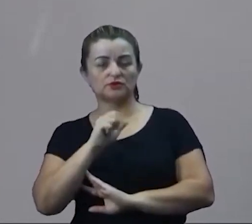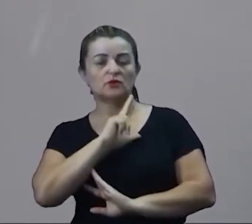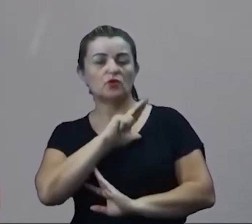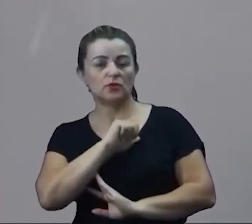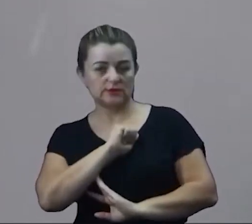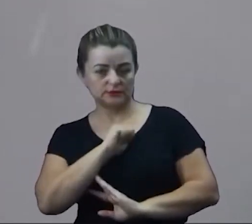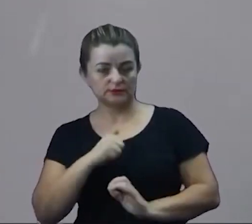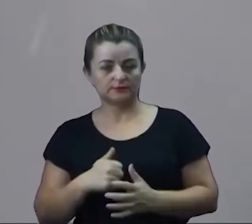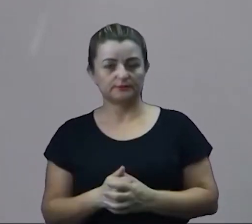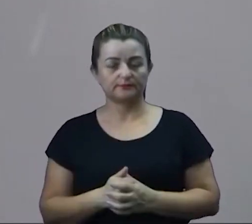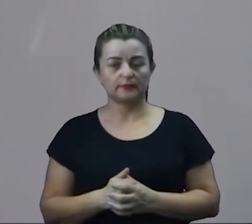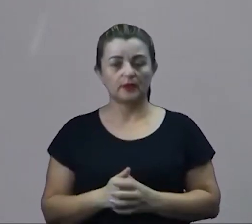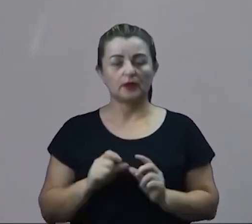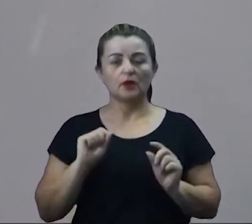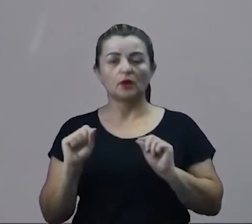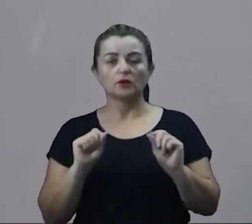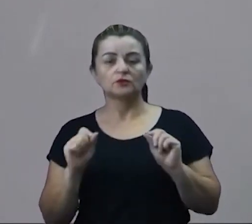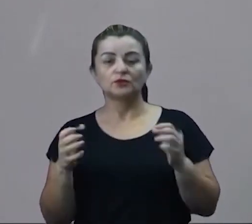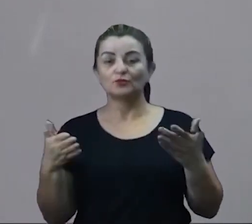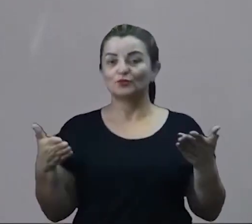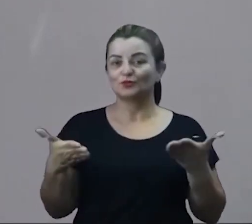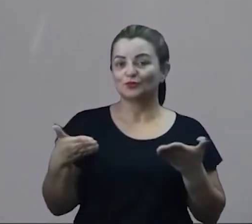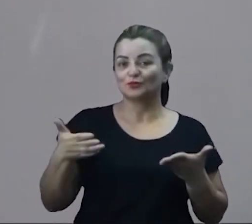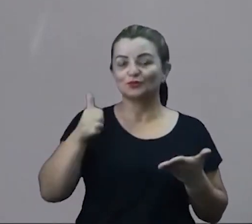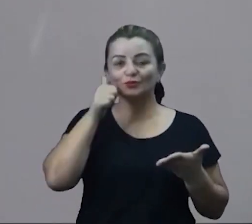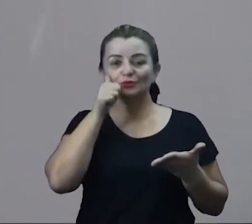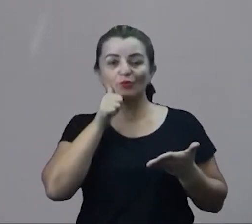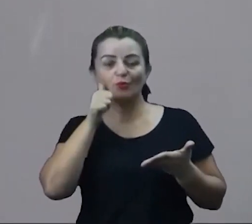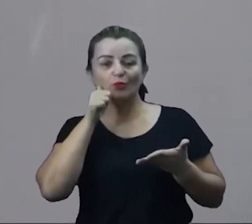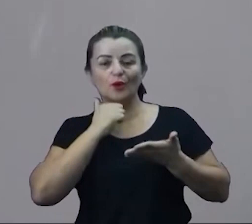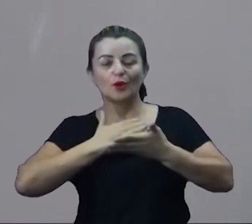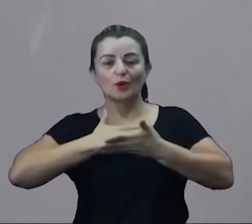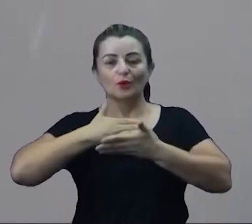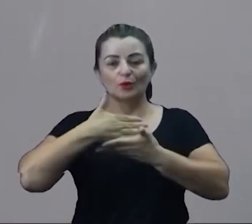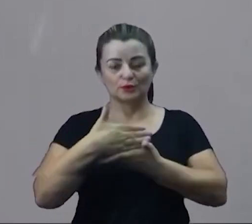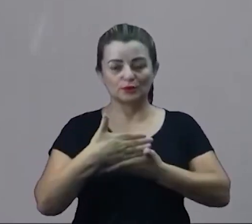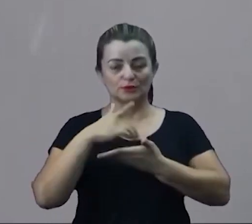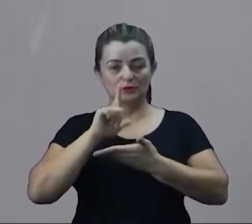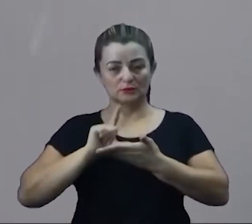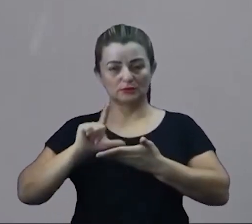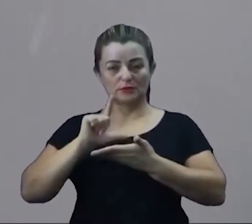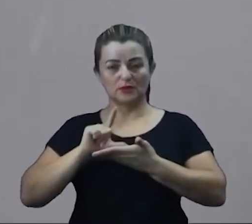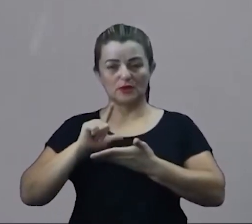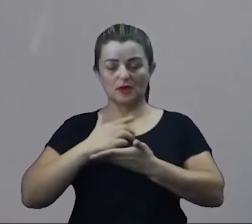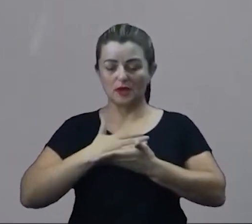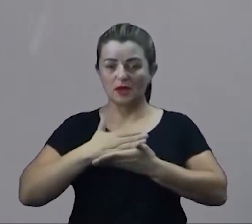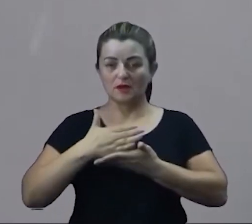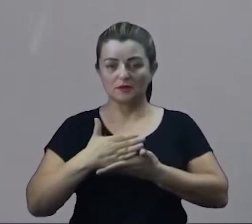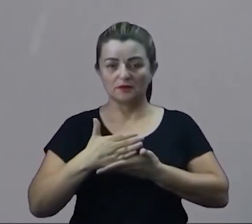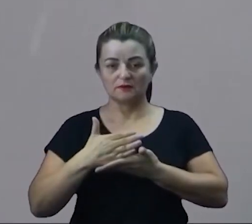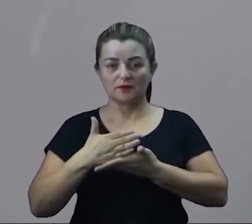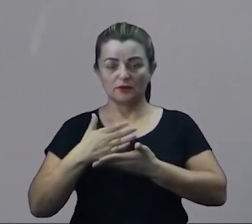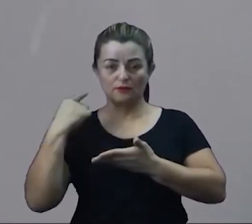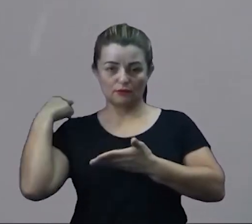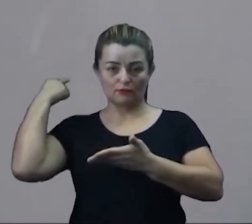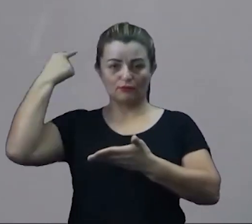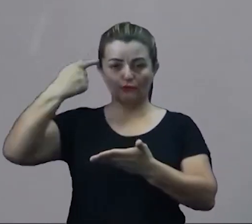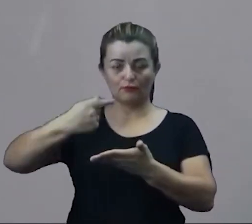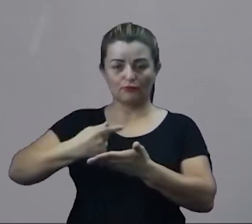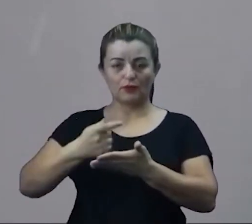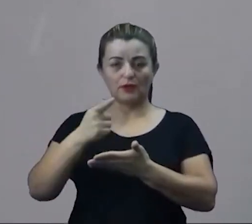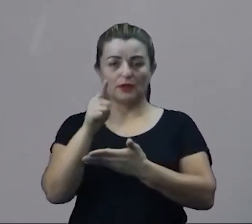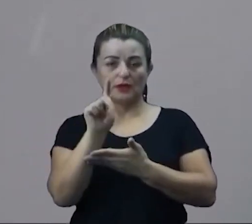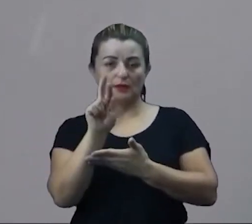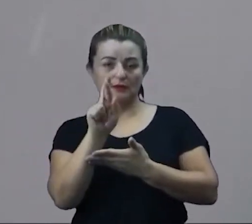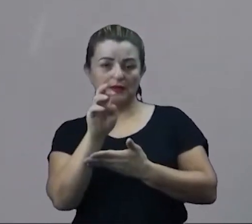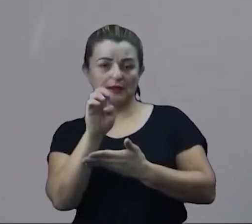só, o ideal que nós temos de mulher no início das tendências literárias é um ideal que veio da Grécia. Sim,